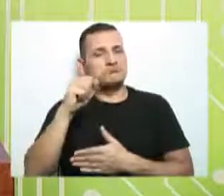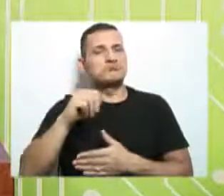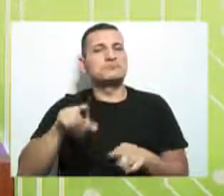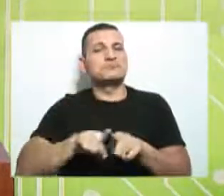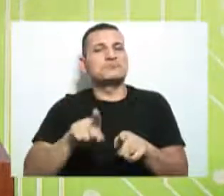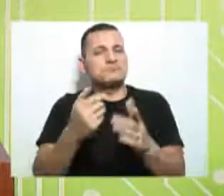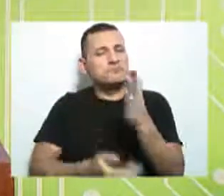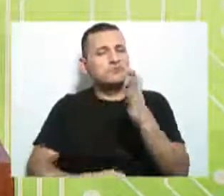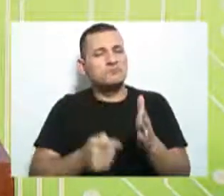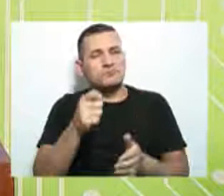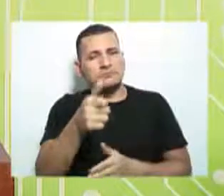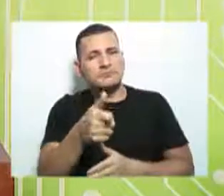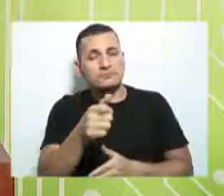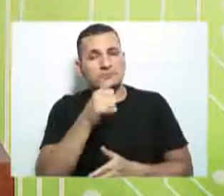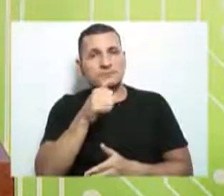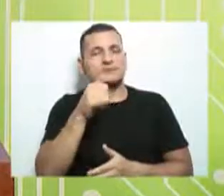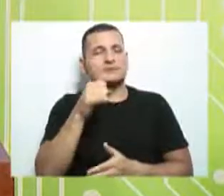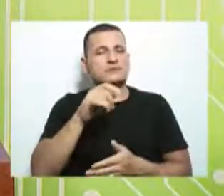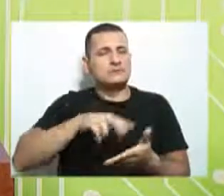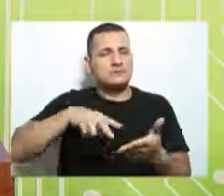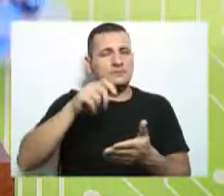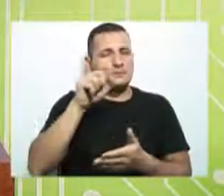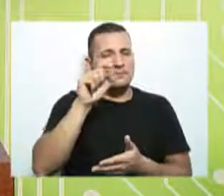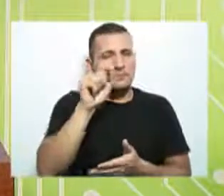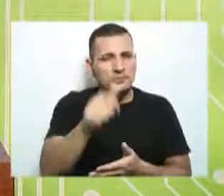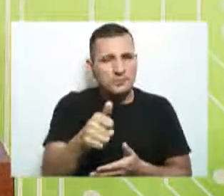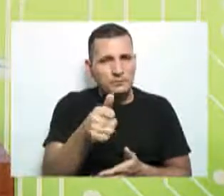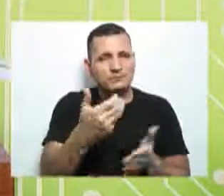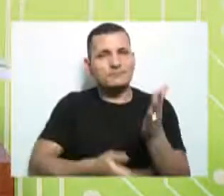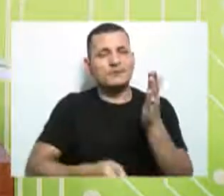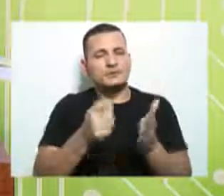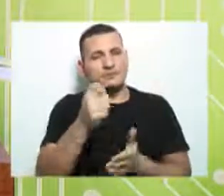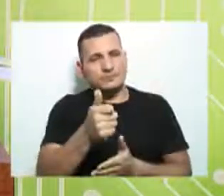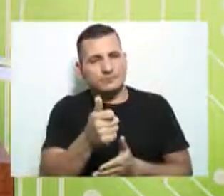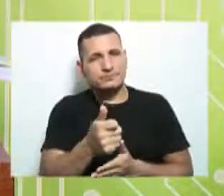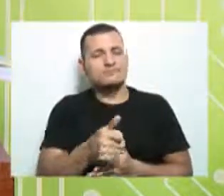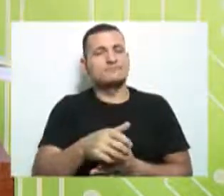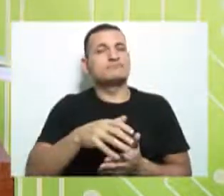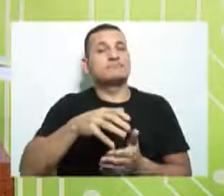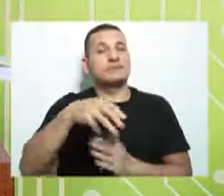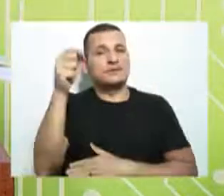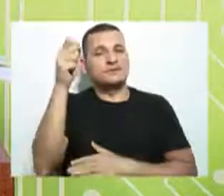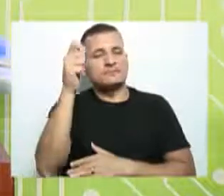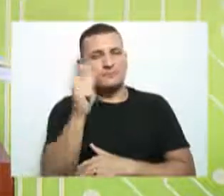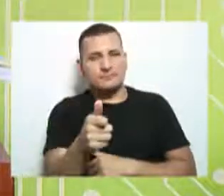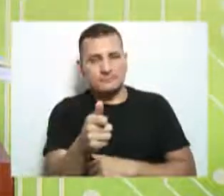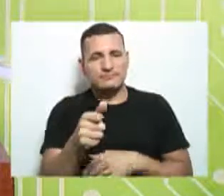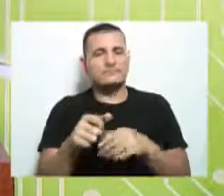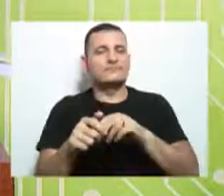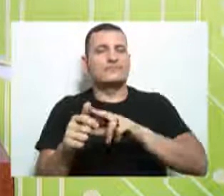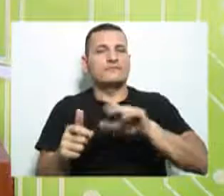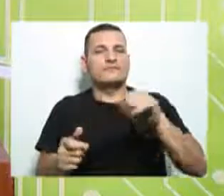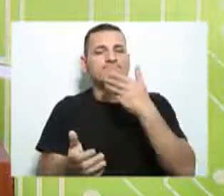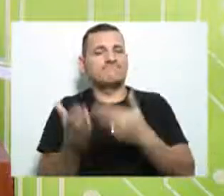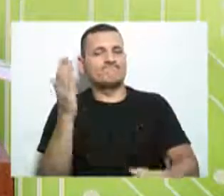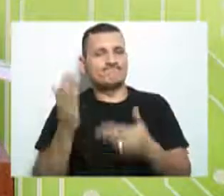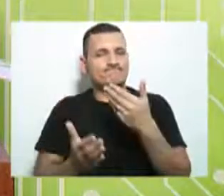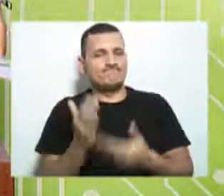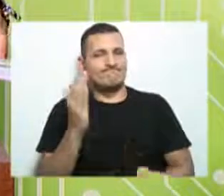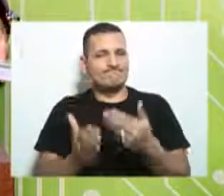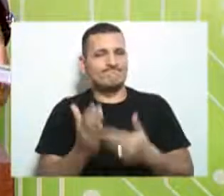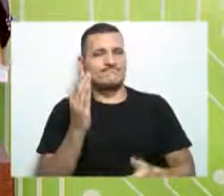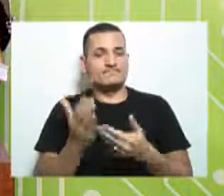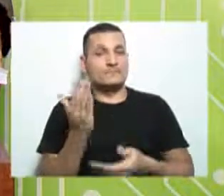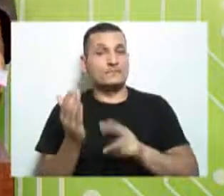pouco. Quem lê pouco, aprende pouco, ganha pouco e, infelizmente, vai perder muita coisa. Então,